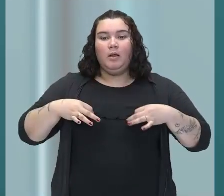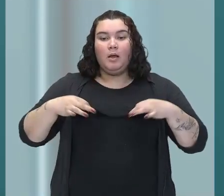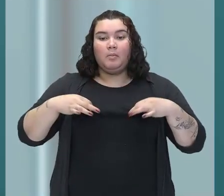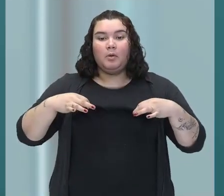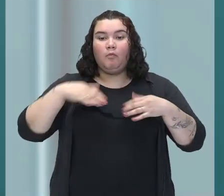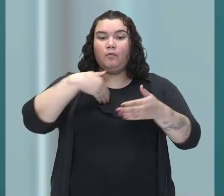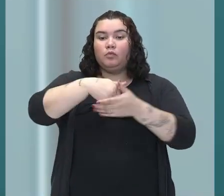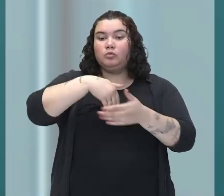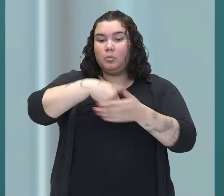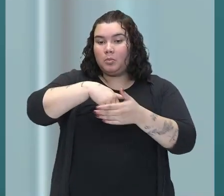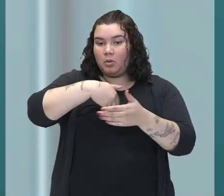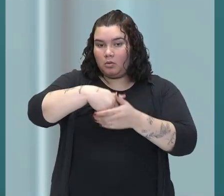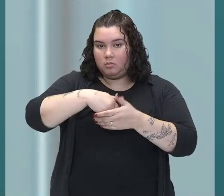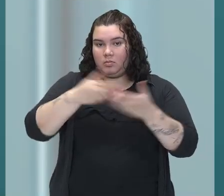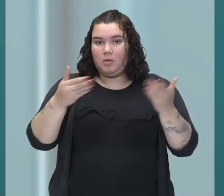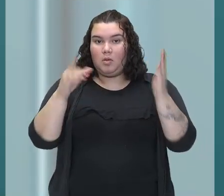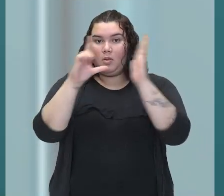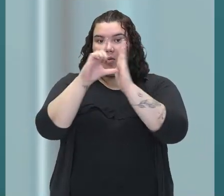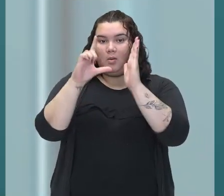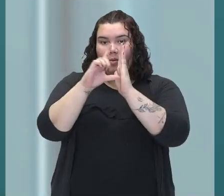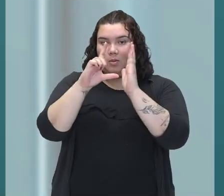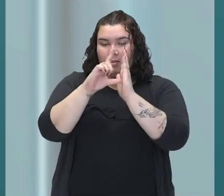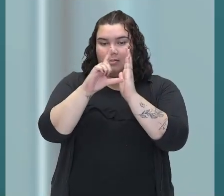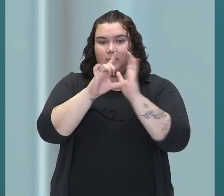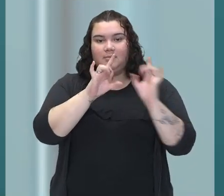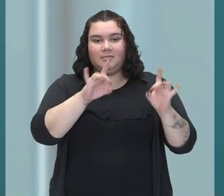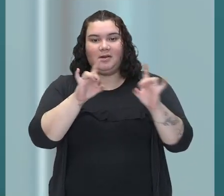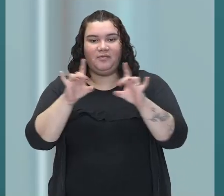ali com venda de